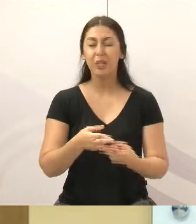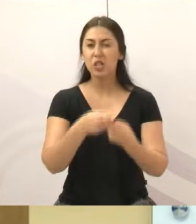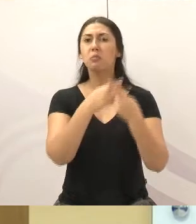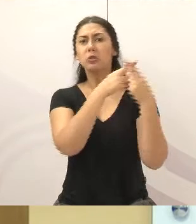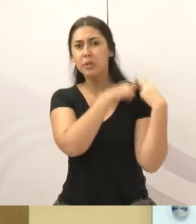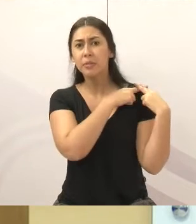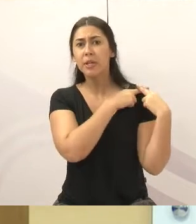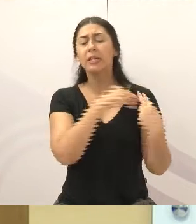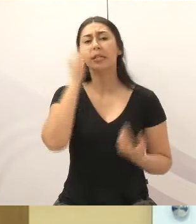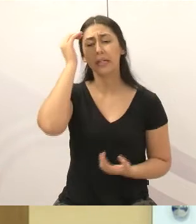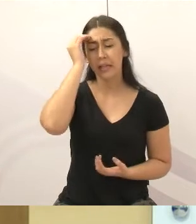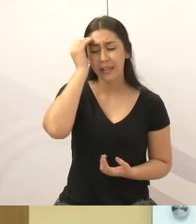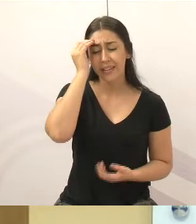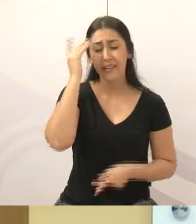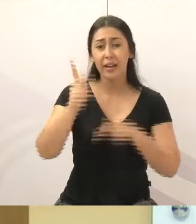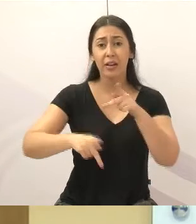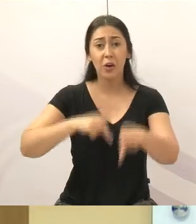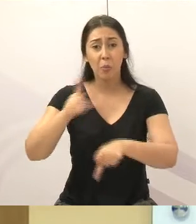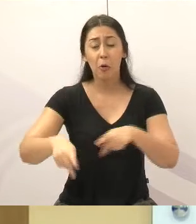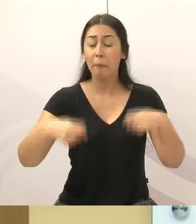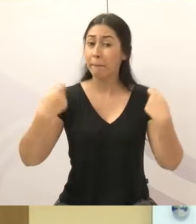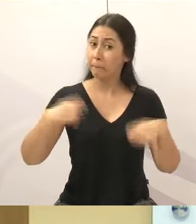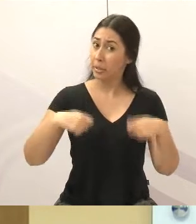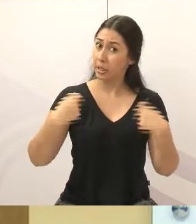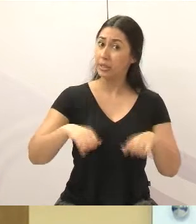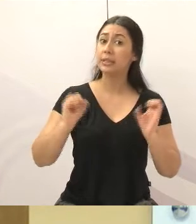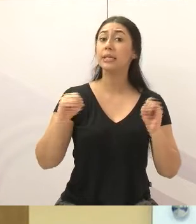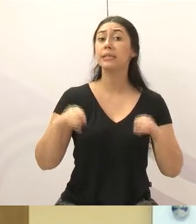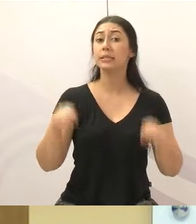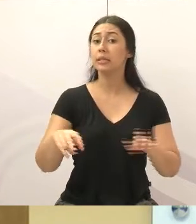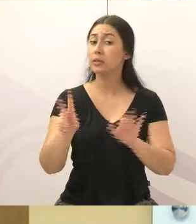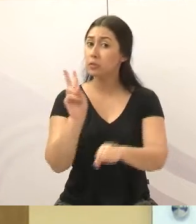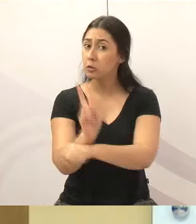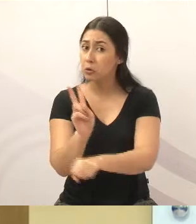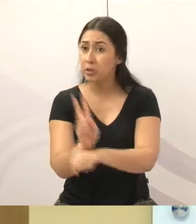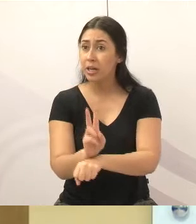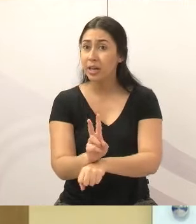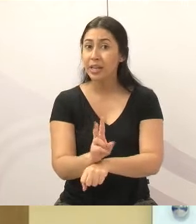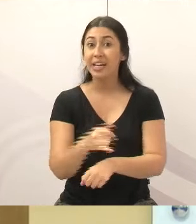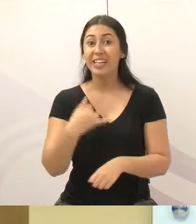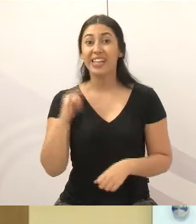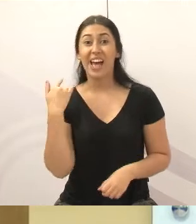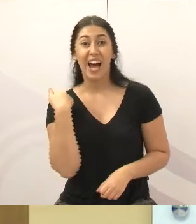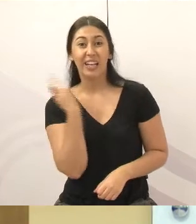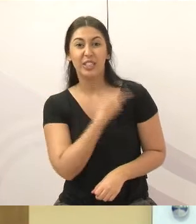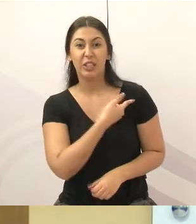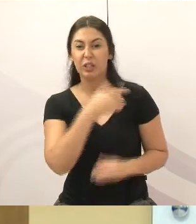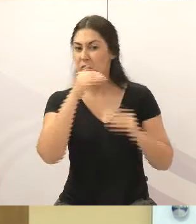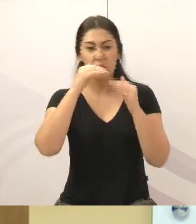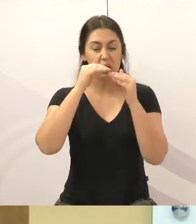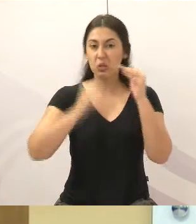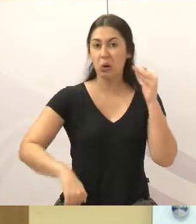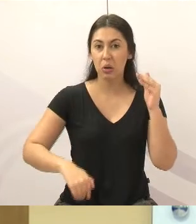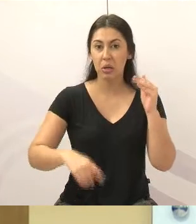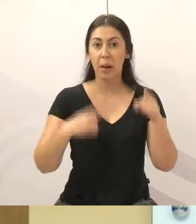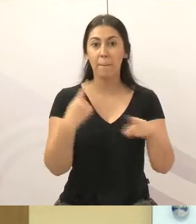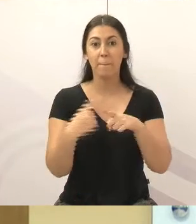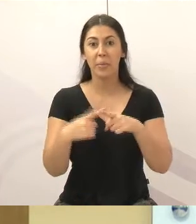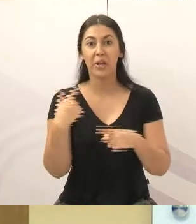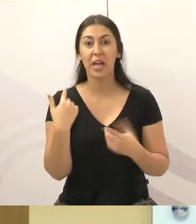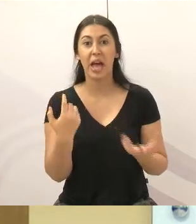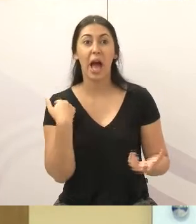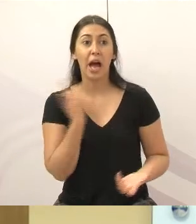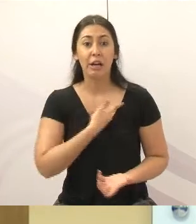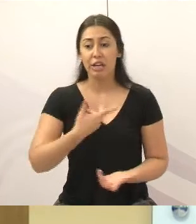entender a necessidade de um projeto como esse, quando a gente salva a vida. Negar um projeto como esse e dizer que a gente está propondo